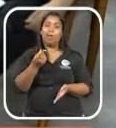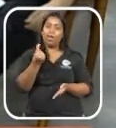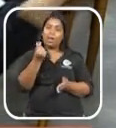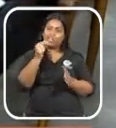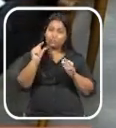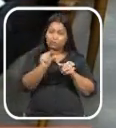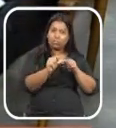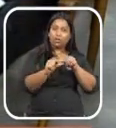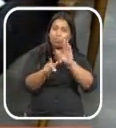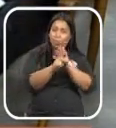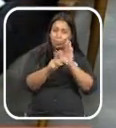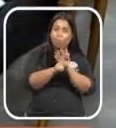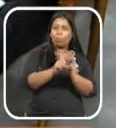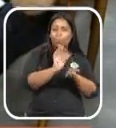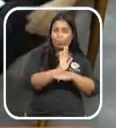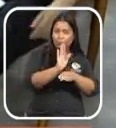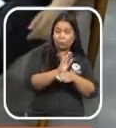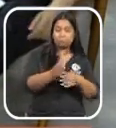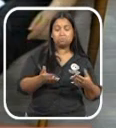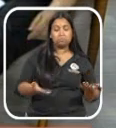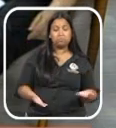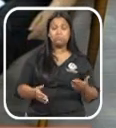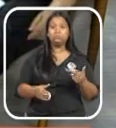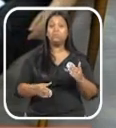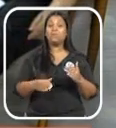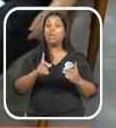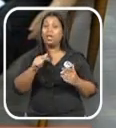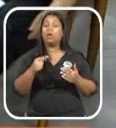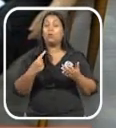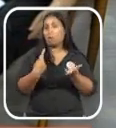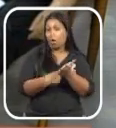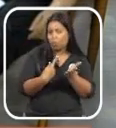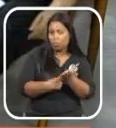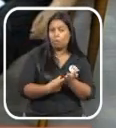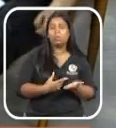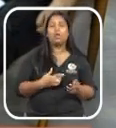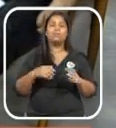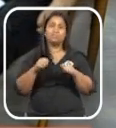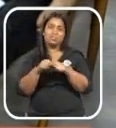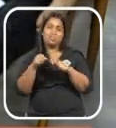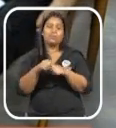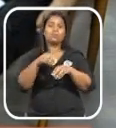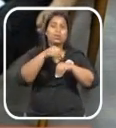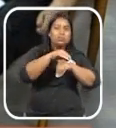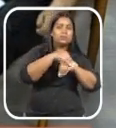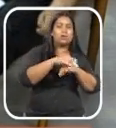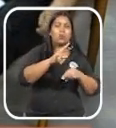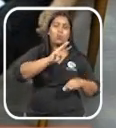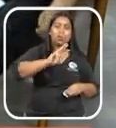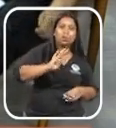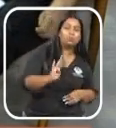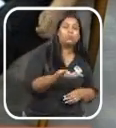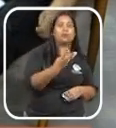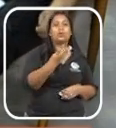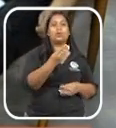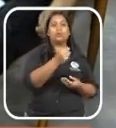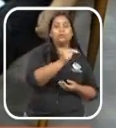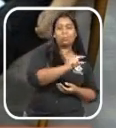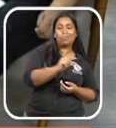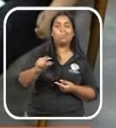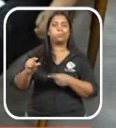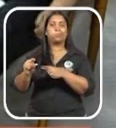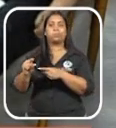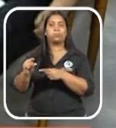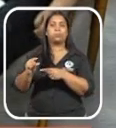Era um grande acordo. Aí você fazia lá indicações de 4 milhões de emenda parlamentar no final do ano para o ano que vem. O governador